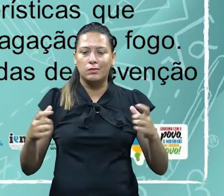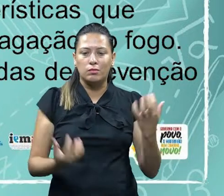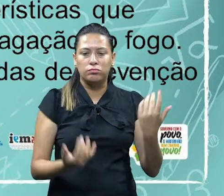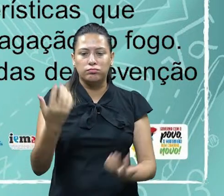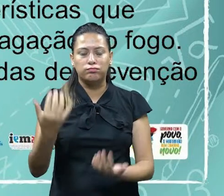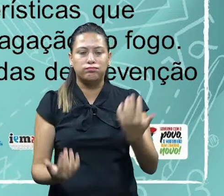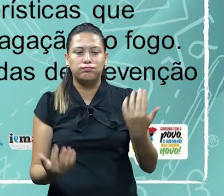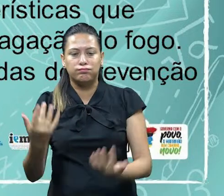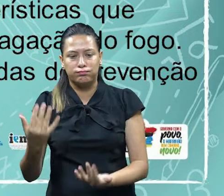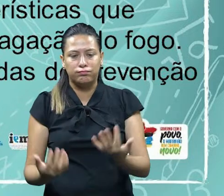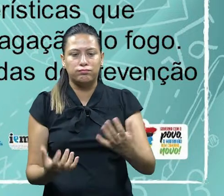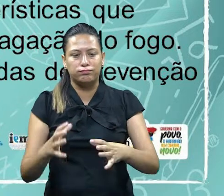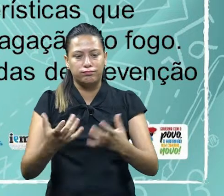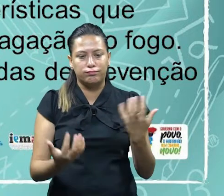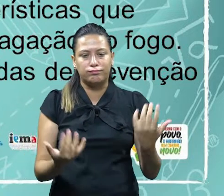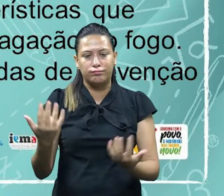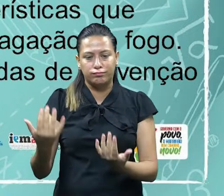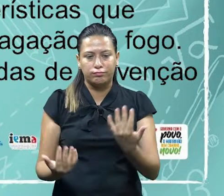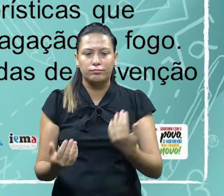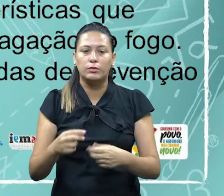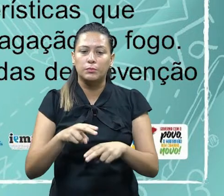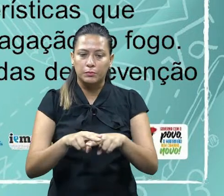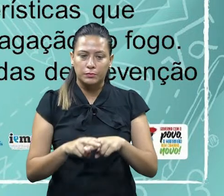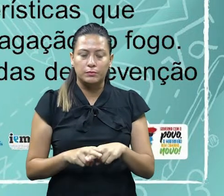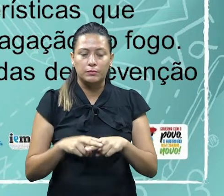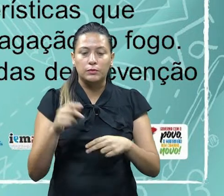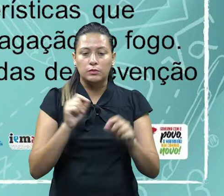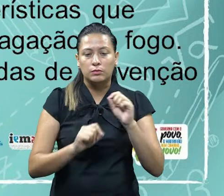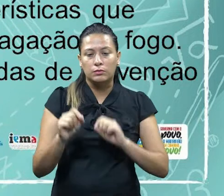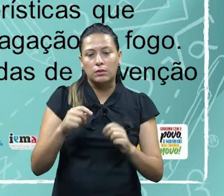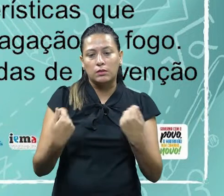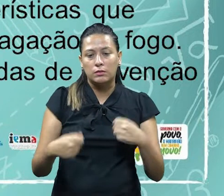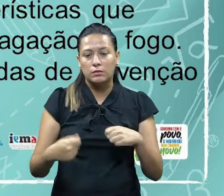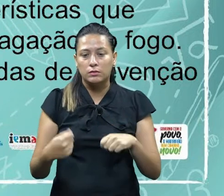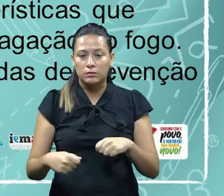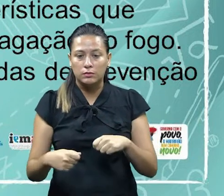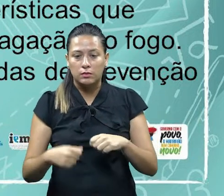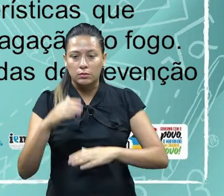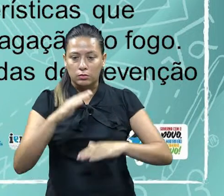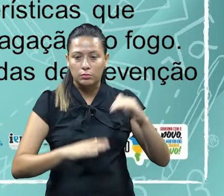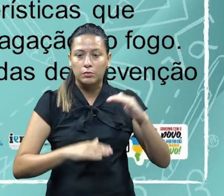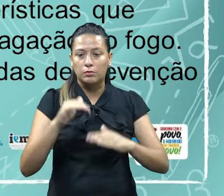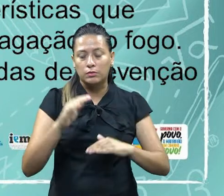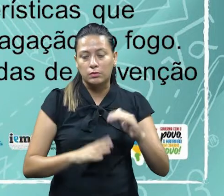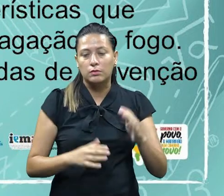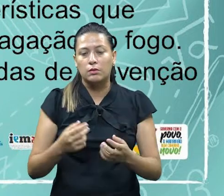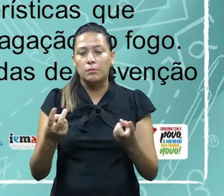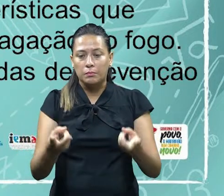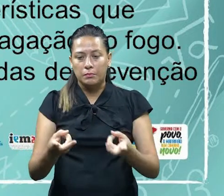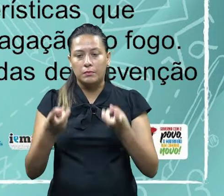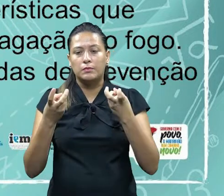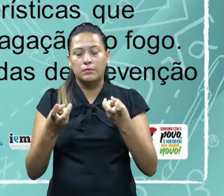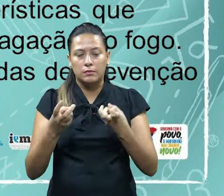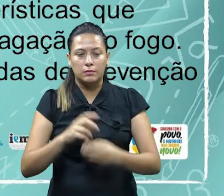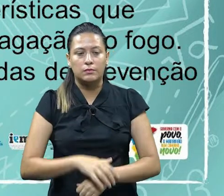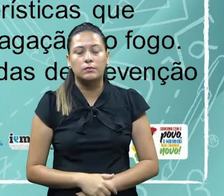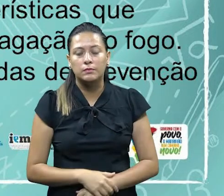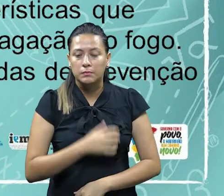propagação do fogo. Por isso, a necessidade do profissional saber medidas de prevenção e